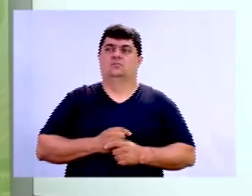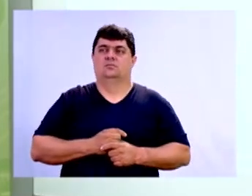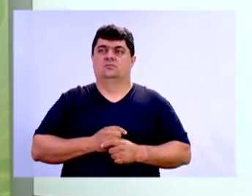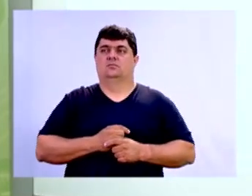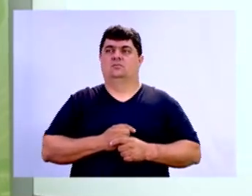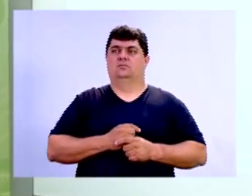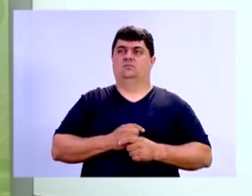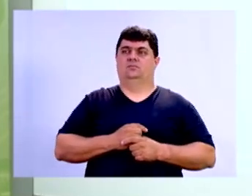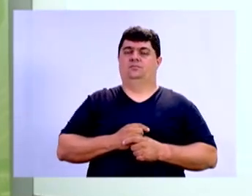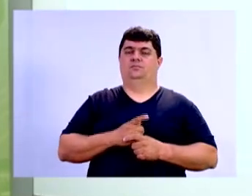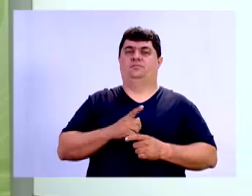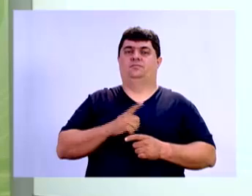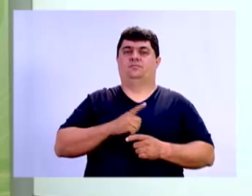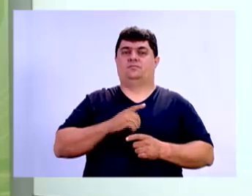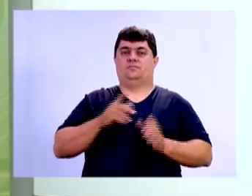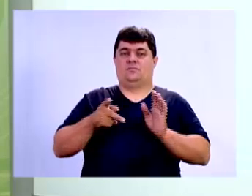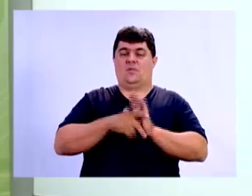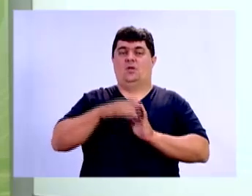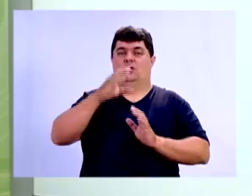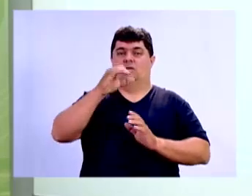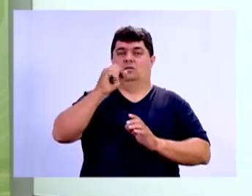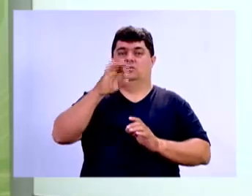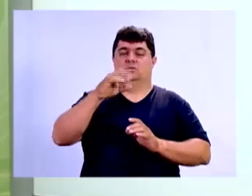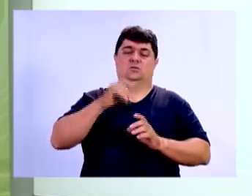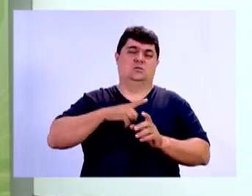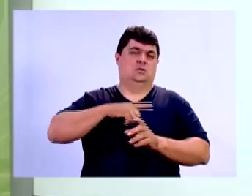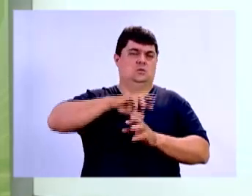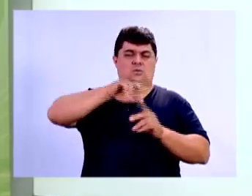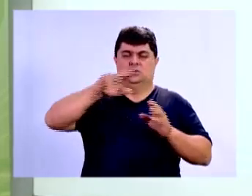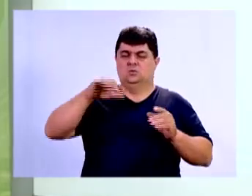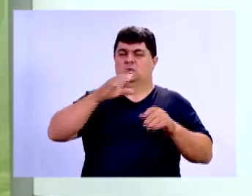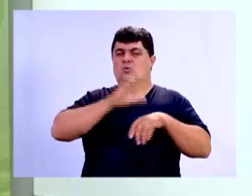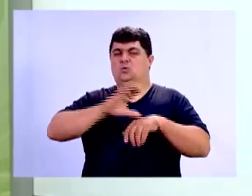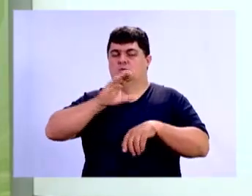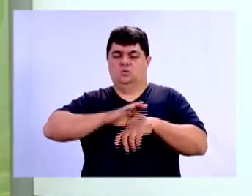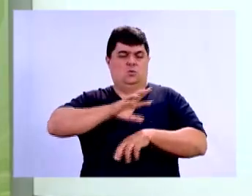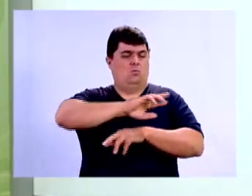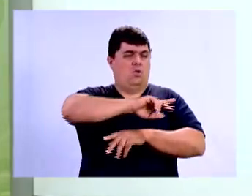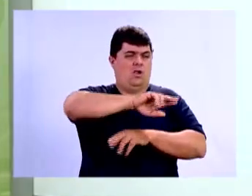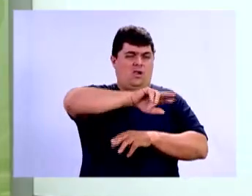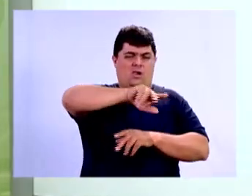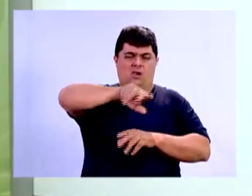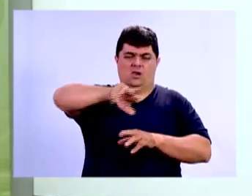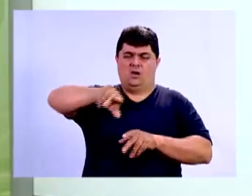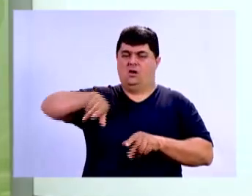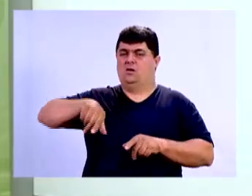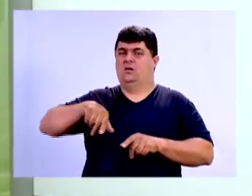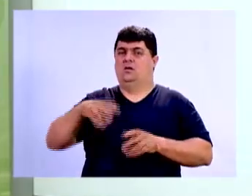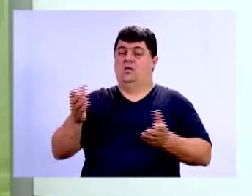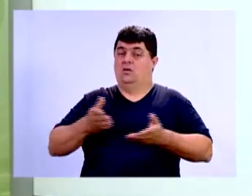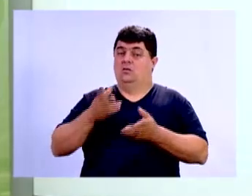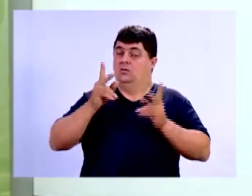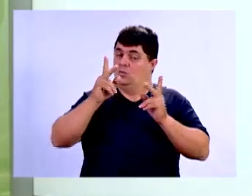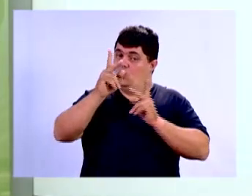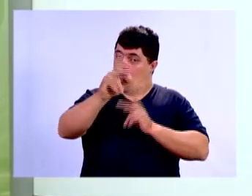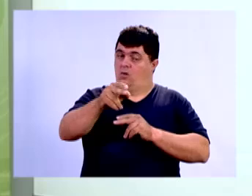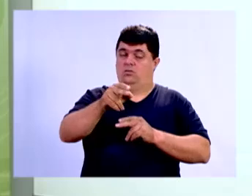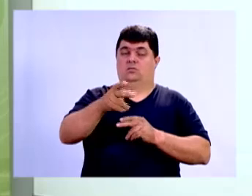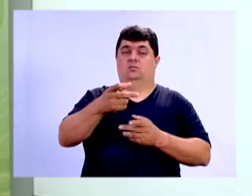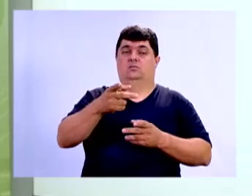Você tem a academia da Cisco, a academia da Oracle, você pode fazer cursos, né? Como você está fazendo agora, curso à